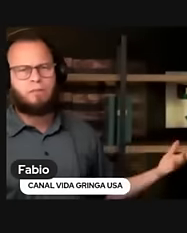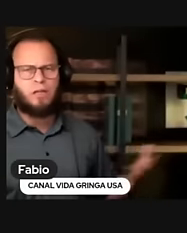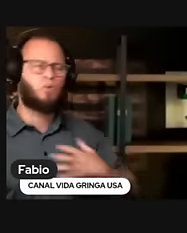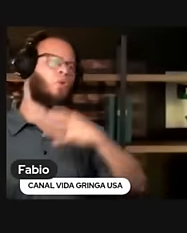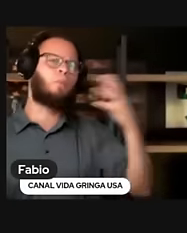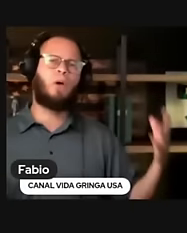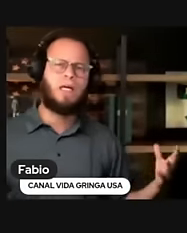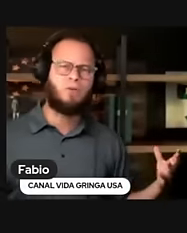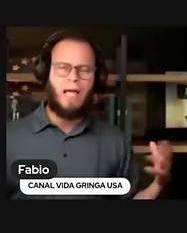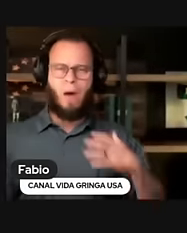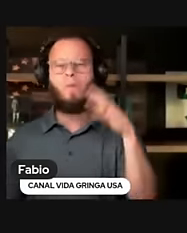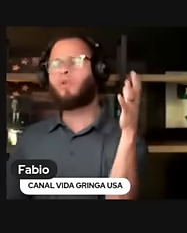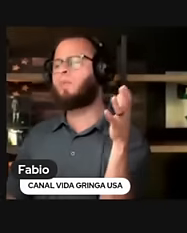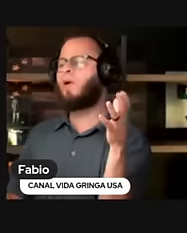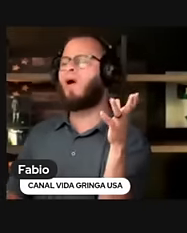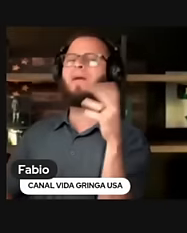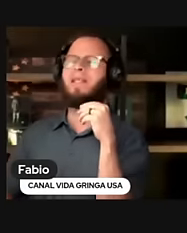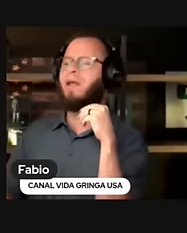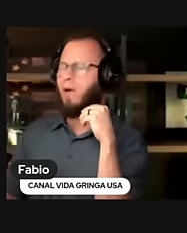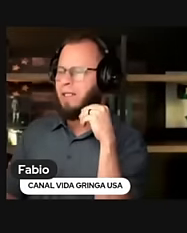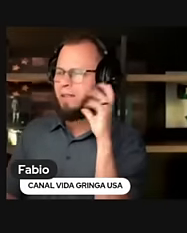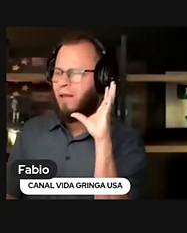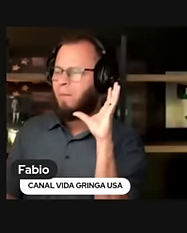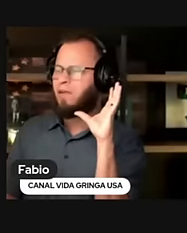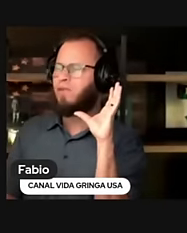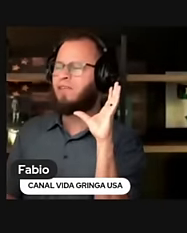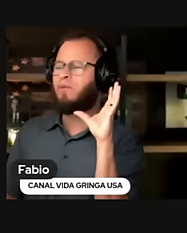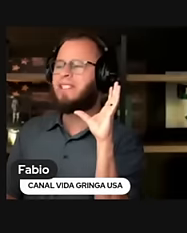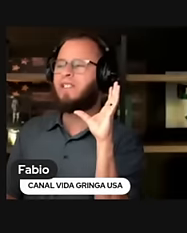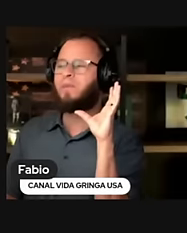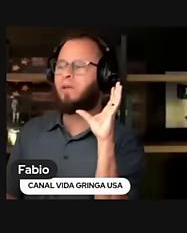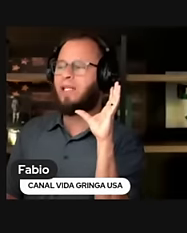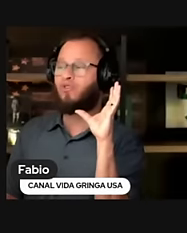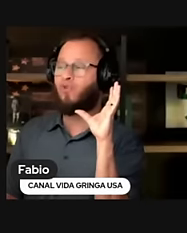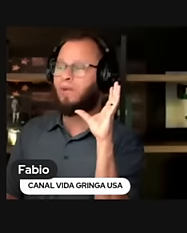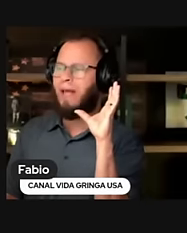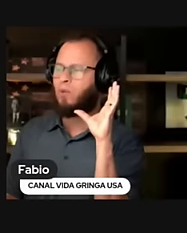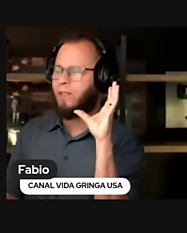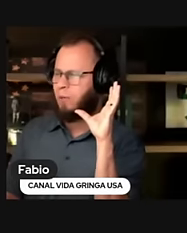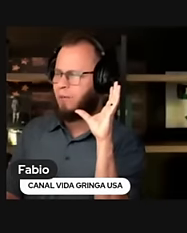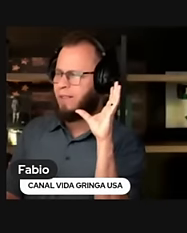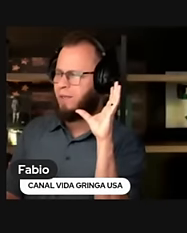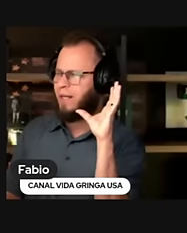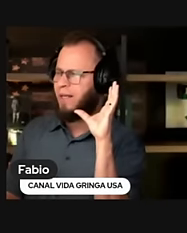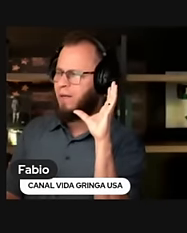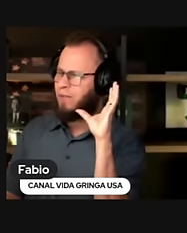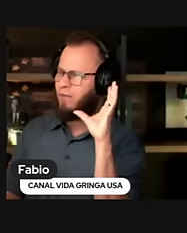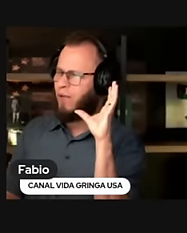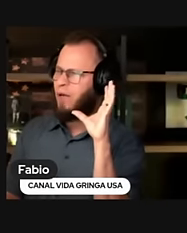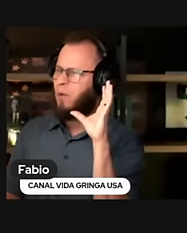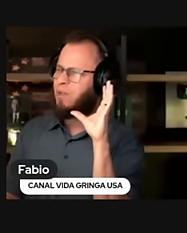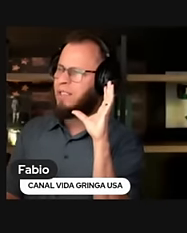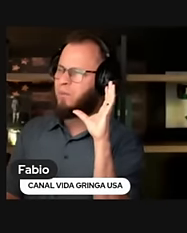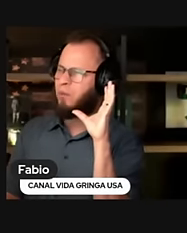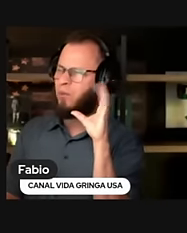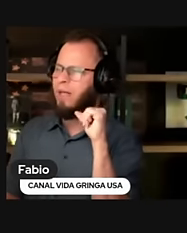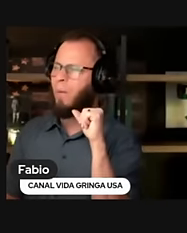aumentando tudo piorando é o muito pior mas é melhor assim mas você vê o desespero deles total do que tá acontecendo né você vê